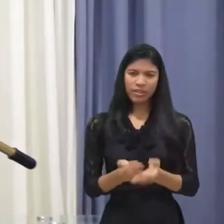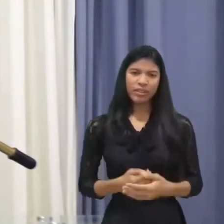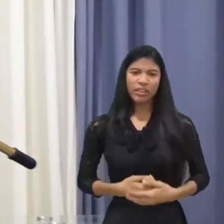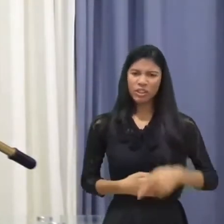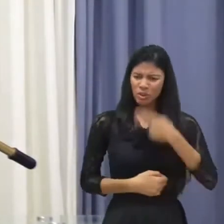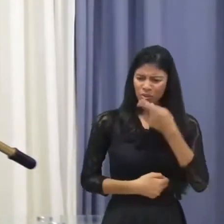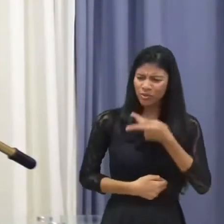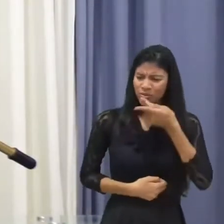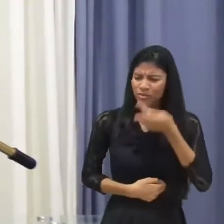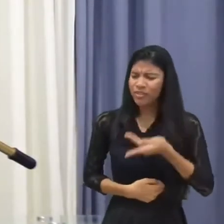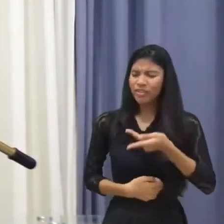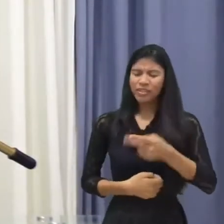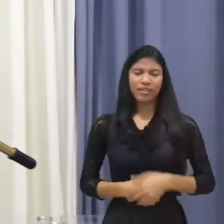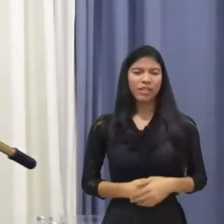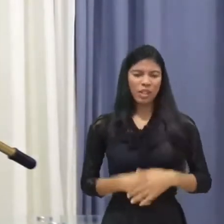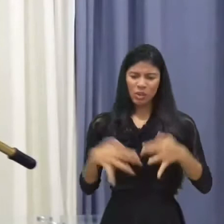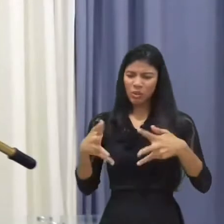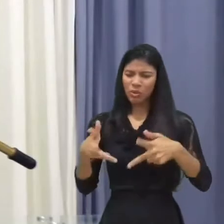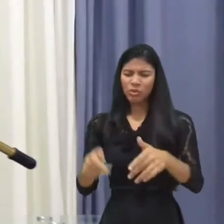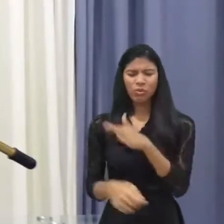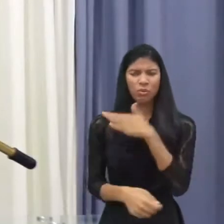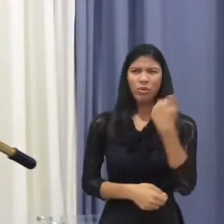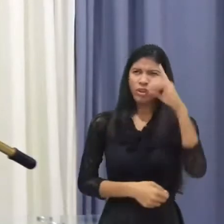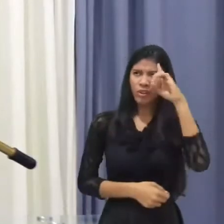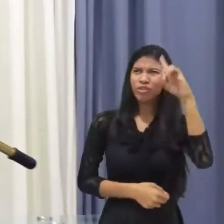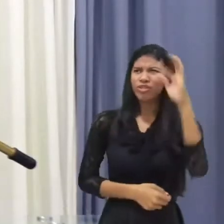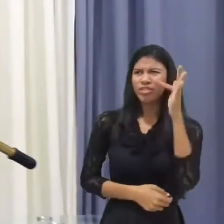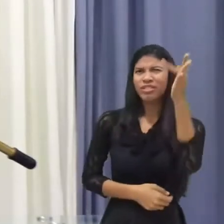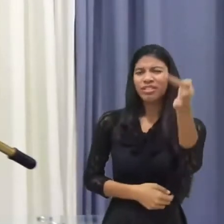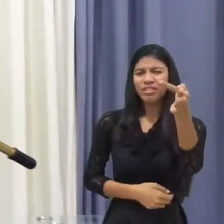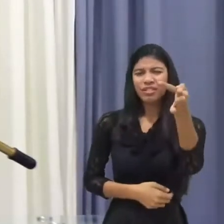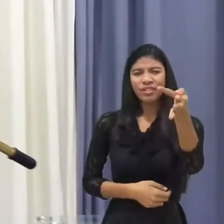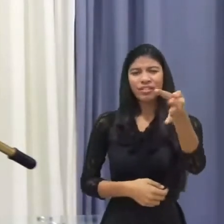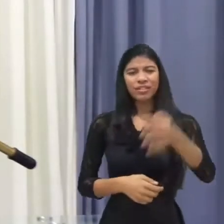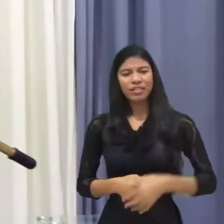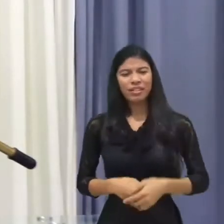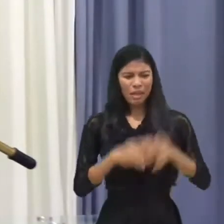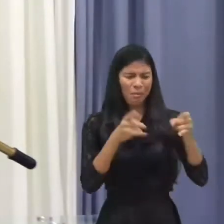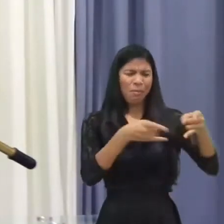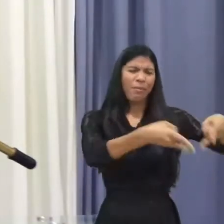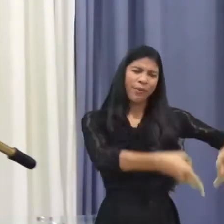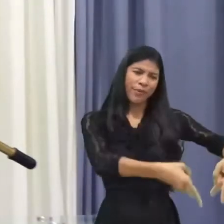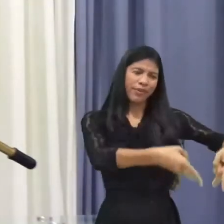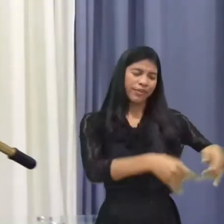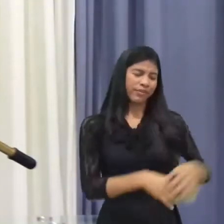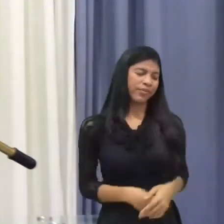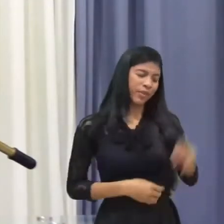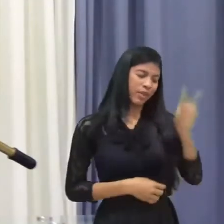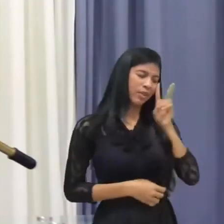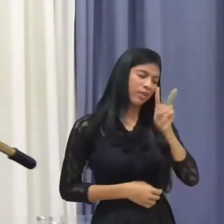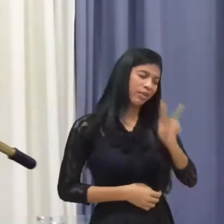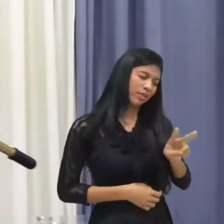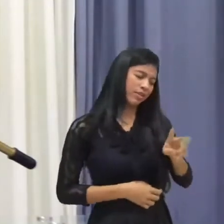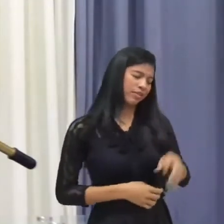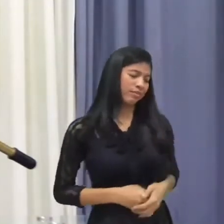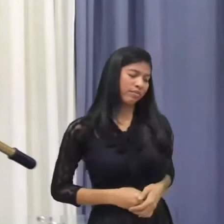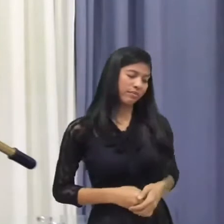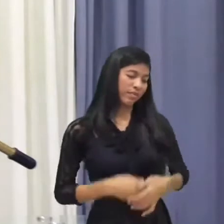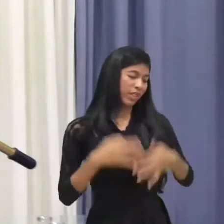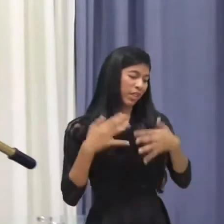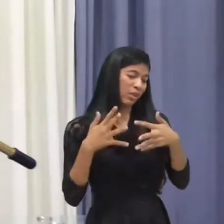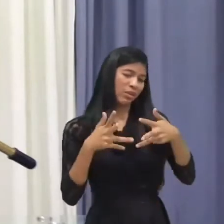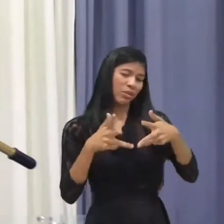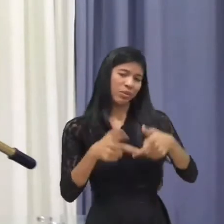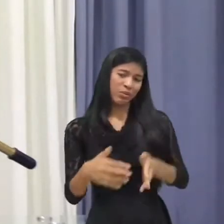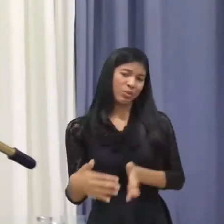todos. Está lá no velório e aí olha para a pessoa lá que está morta e diz: esse é o caminho de todos